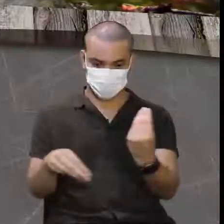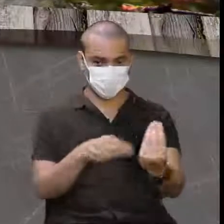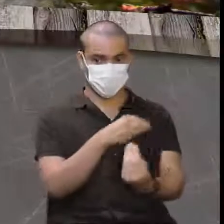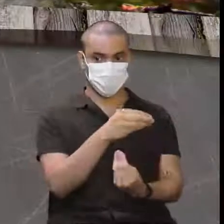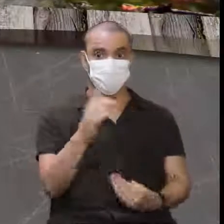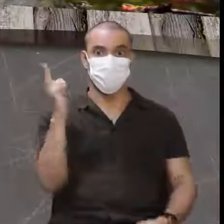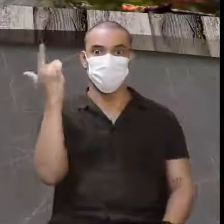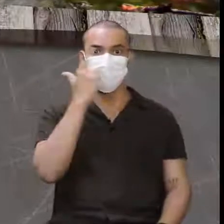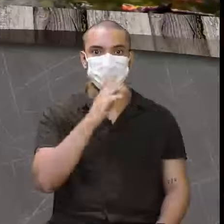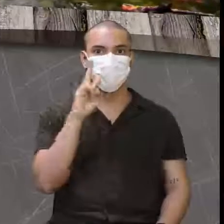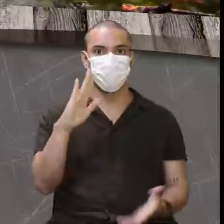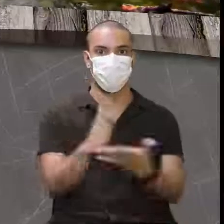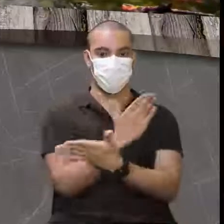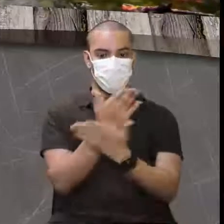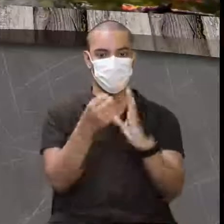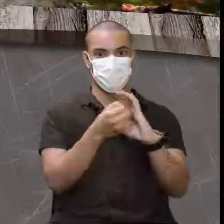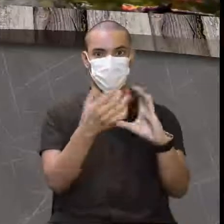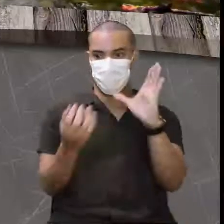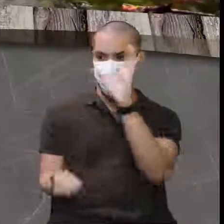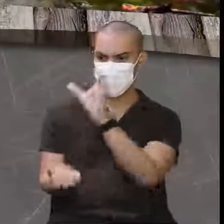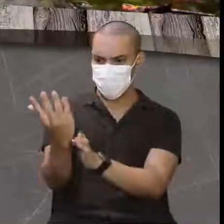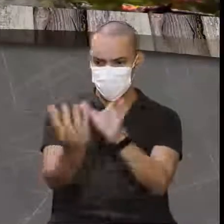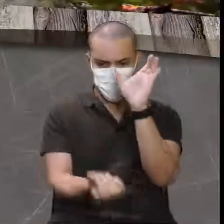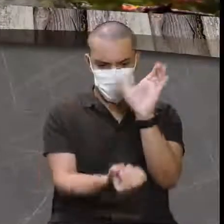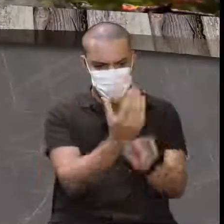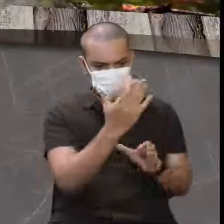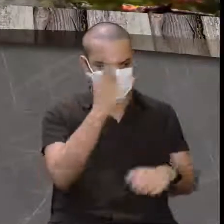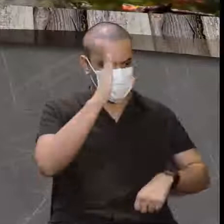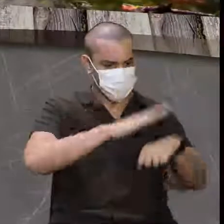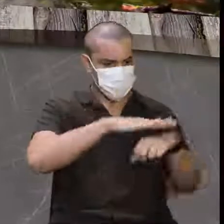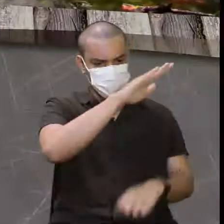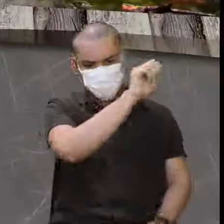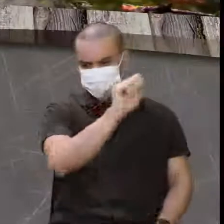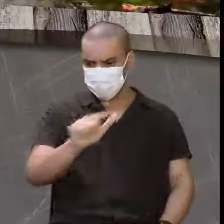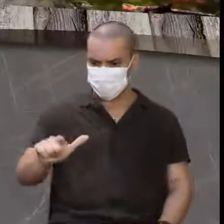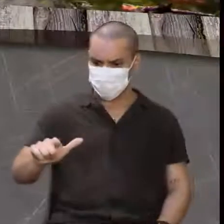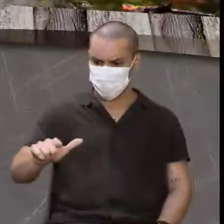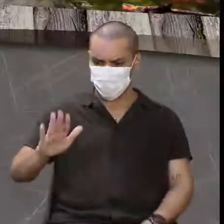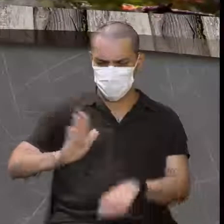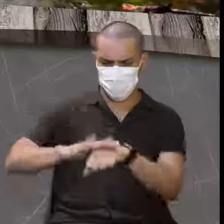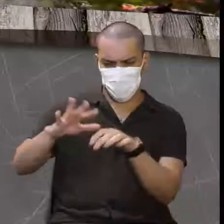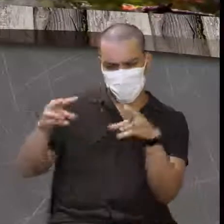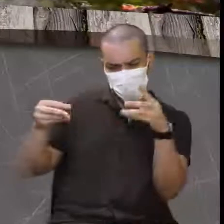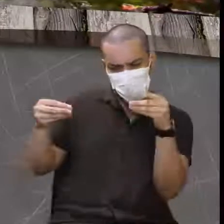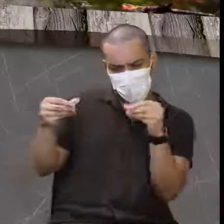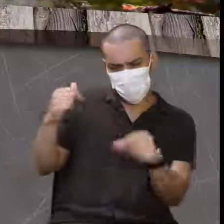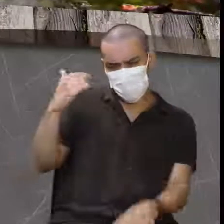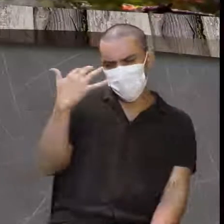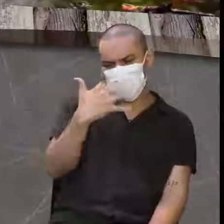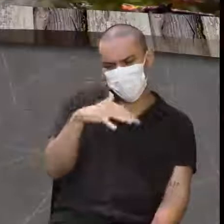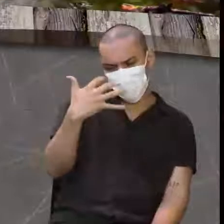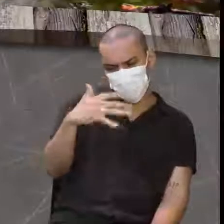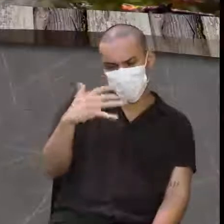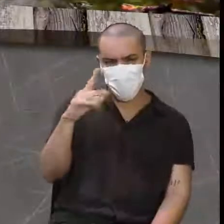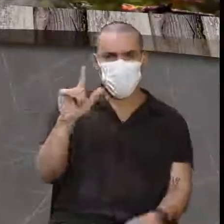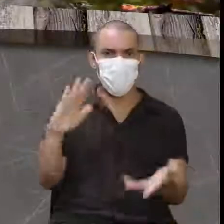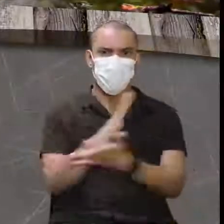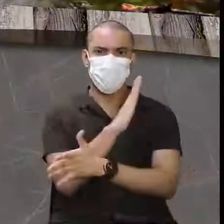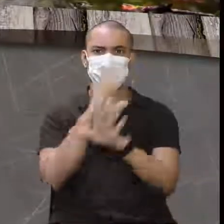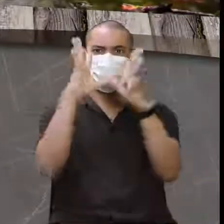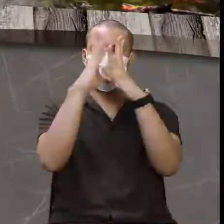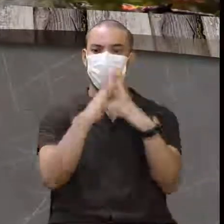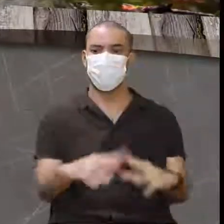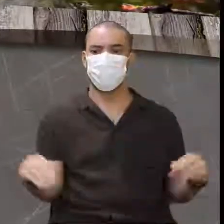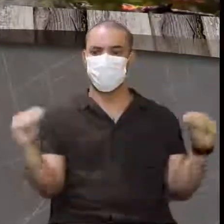que algumas características se manifestavam de forma mais acentuada e outras mais apagadas. Outros desapareciam naquela